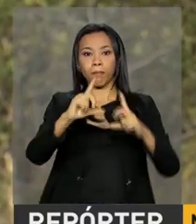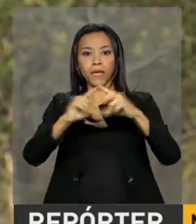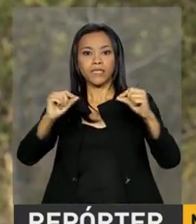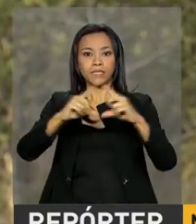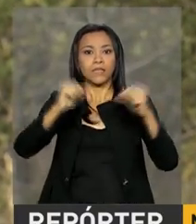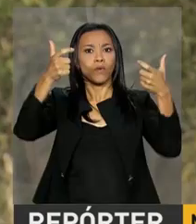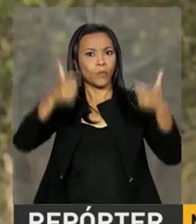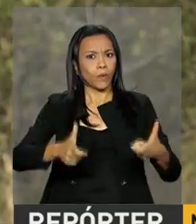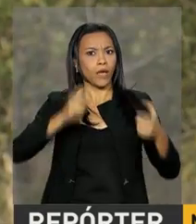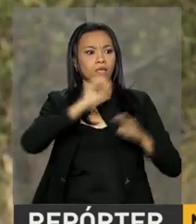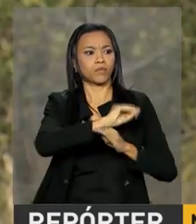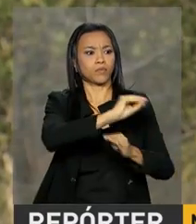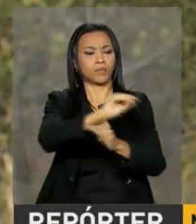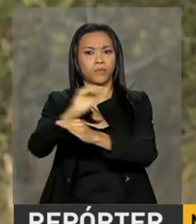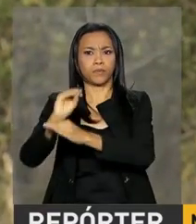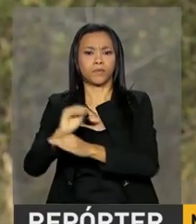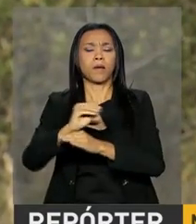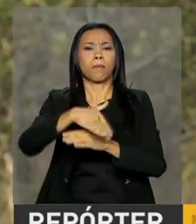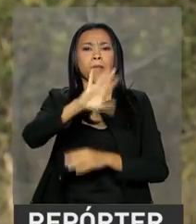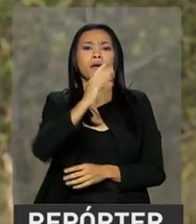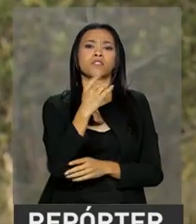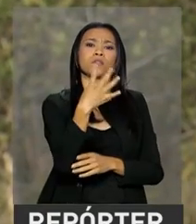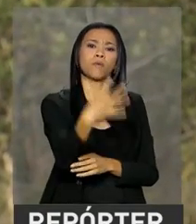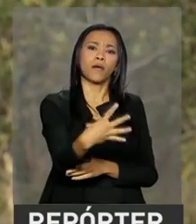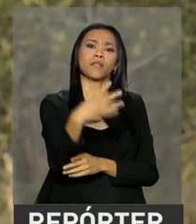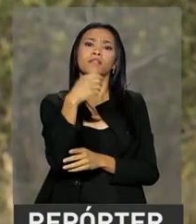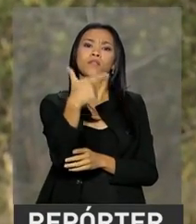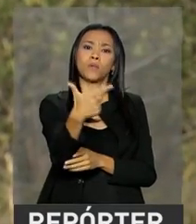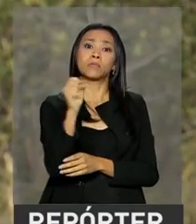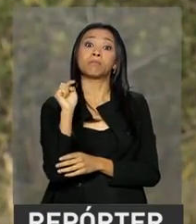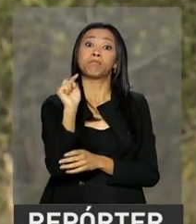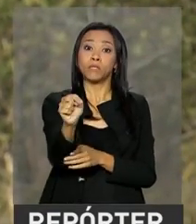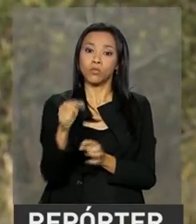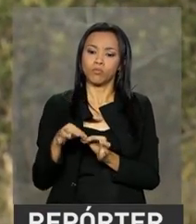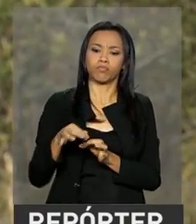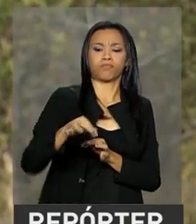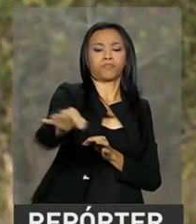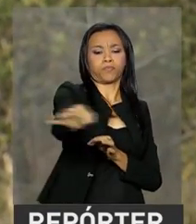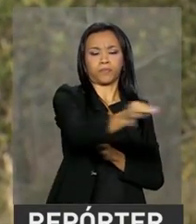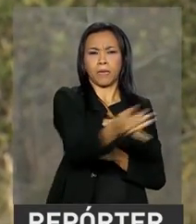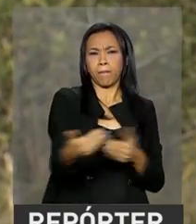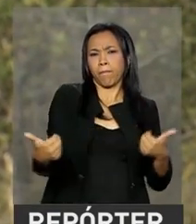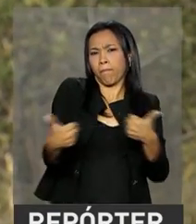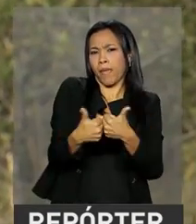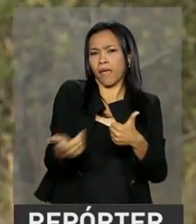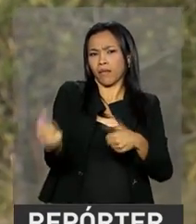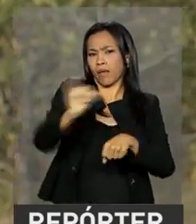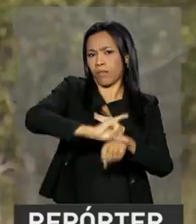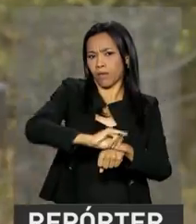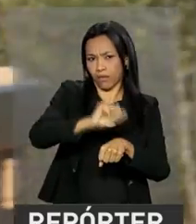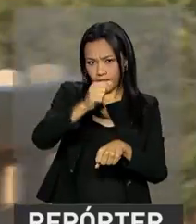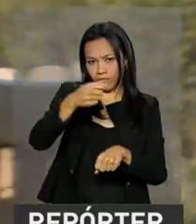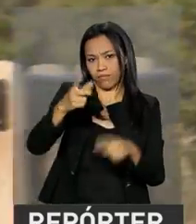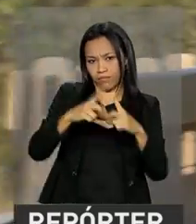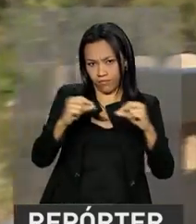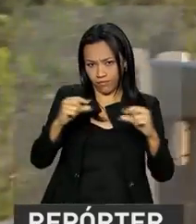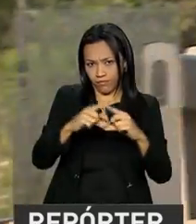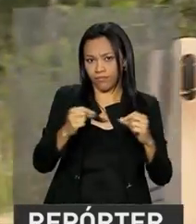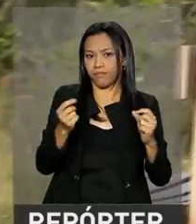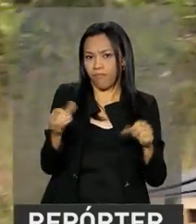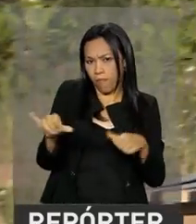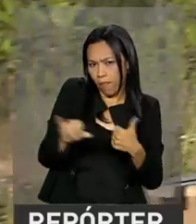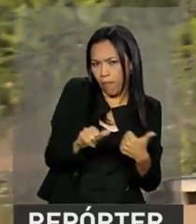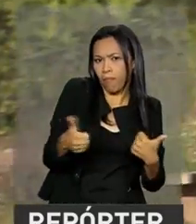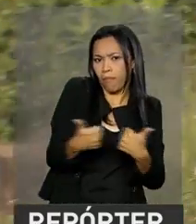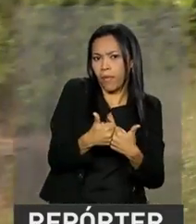conservação que tem mais de 42.000 ha e fica bem pertinho da Capital Federal pouco mais de 88% do